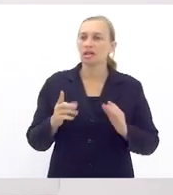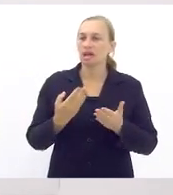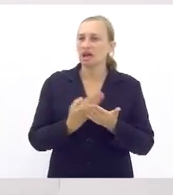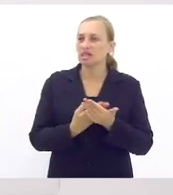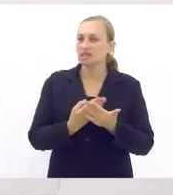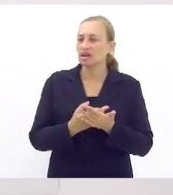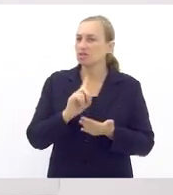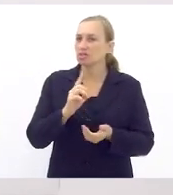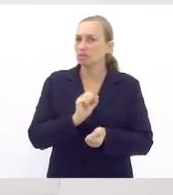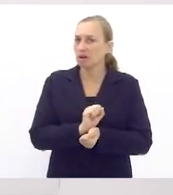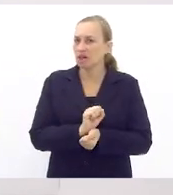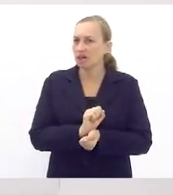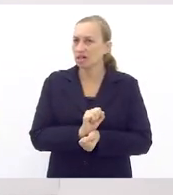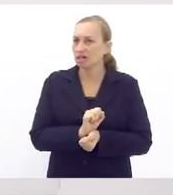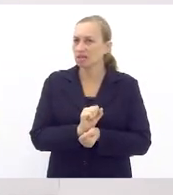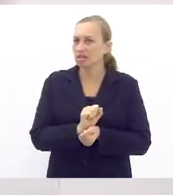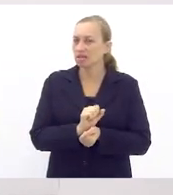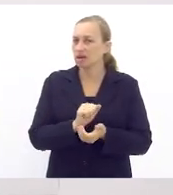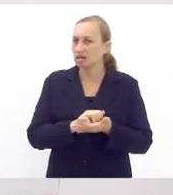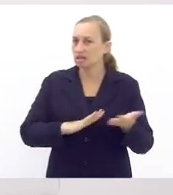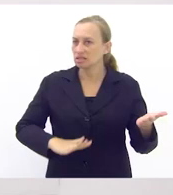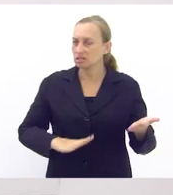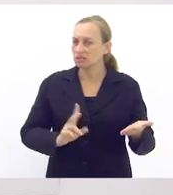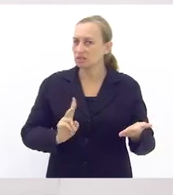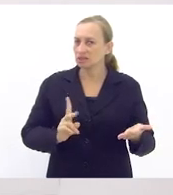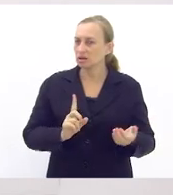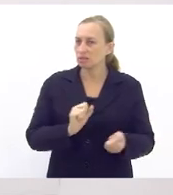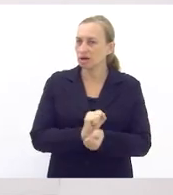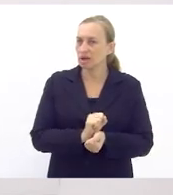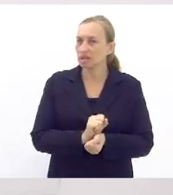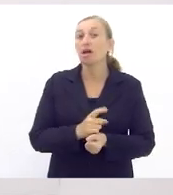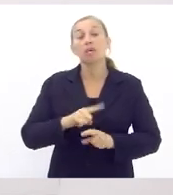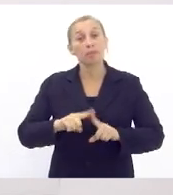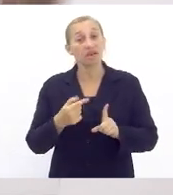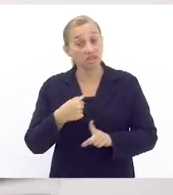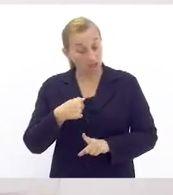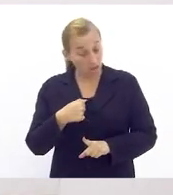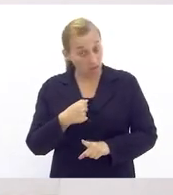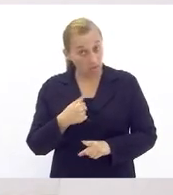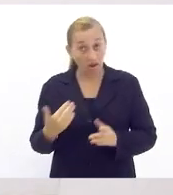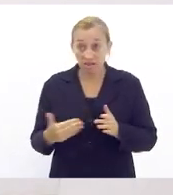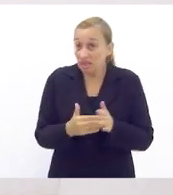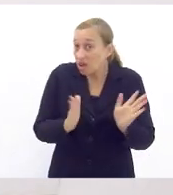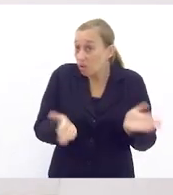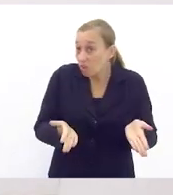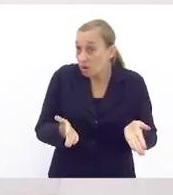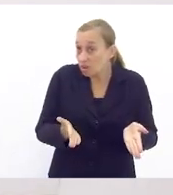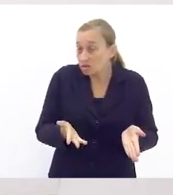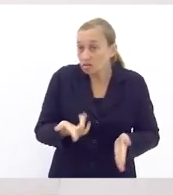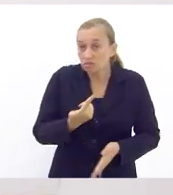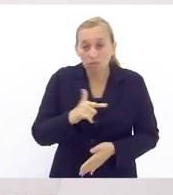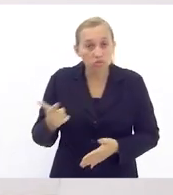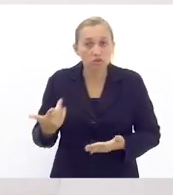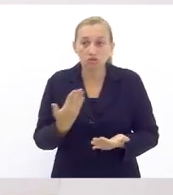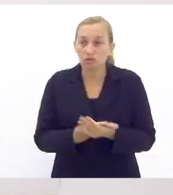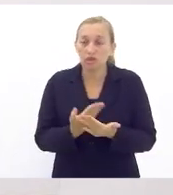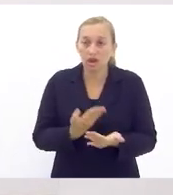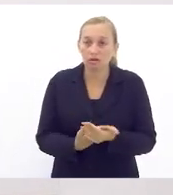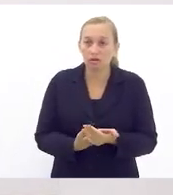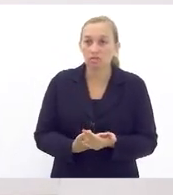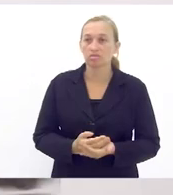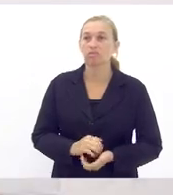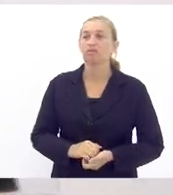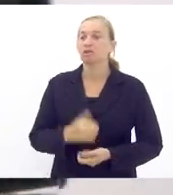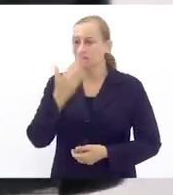foram paralisadas as atividades paralisadas não foram mas eu primeira etapa até o momento gente eu não tive aula na Martins Pena